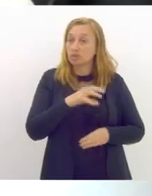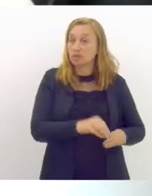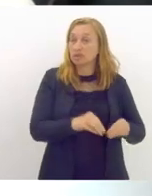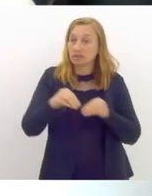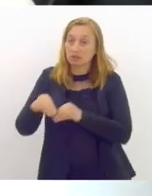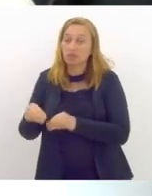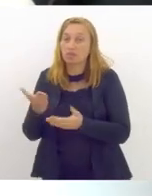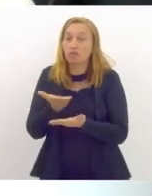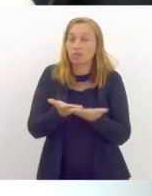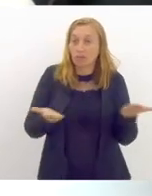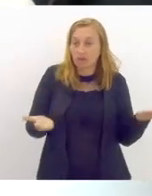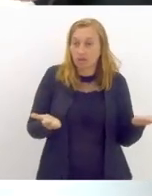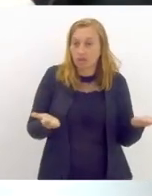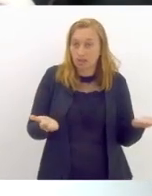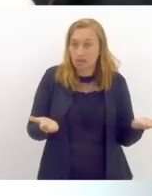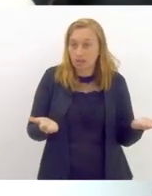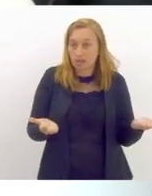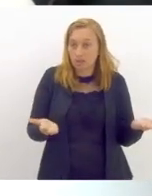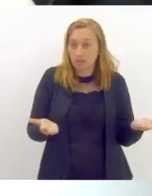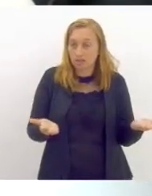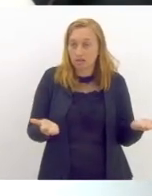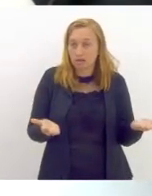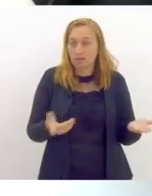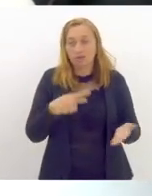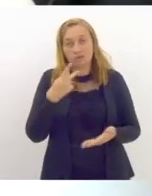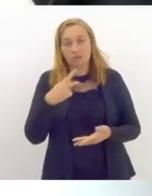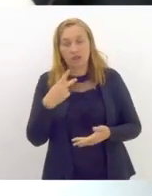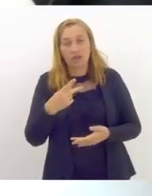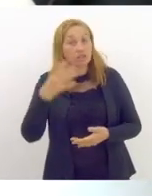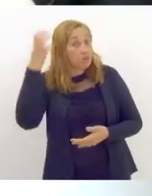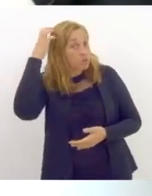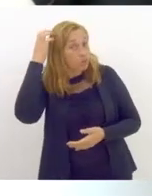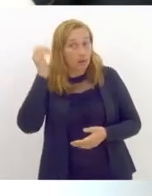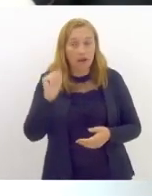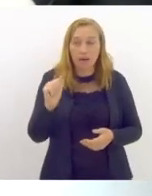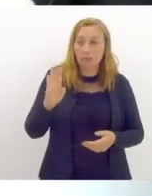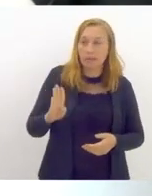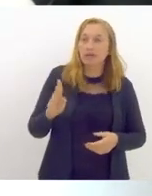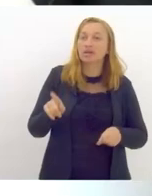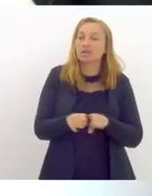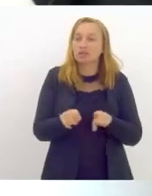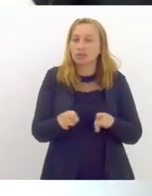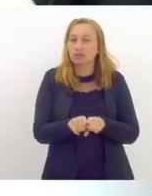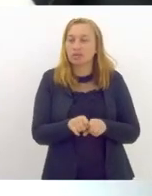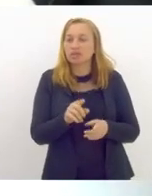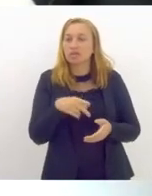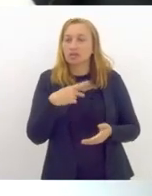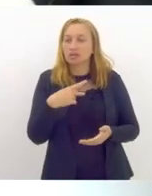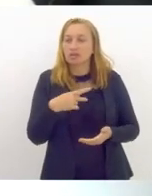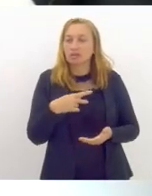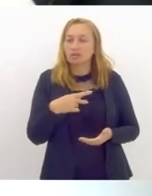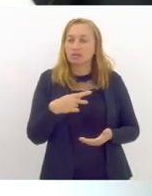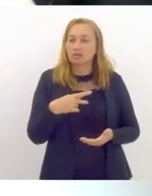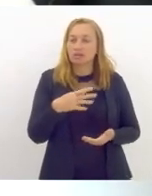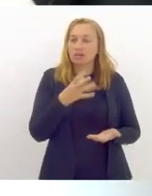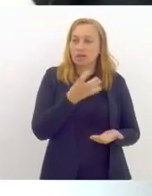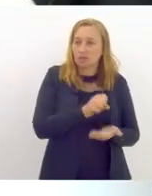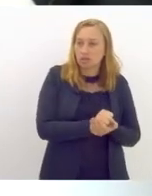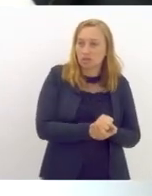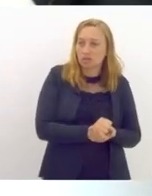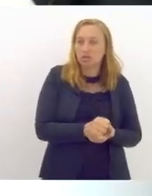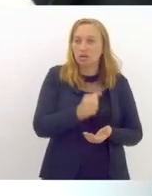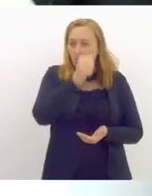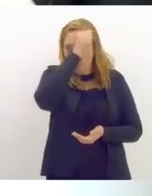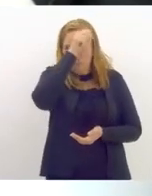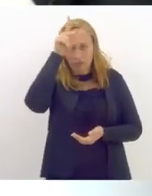ficou Perdida na transição sem a gente falar aqui de culpados e também fiz uma injustiça deixar registrado também que o prefeito Eduardo